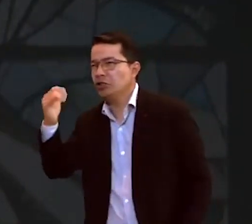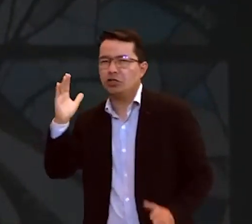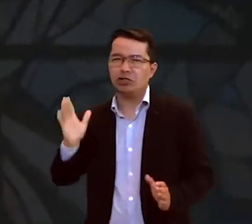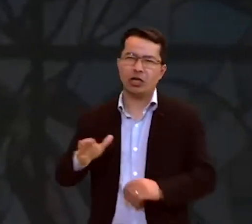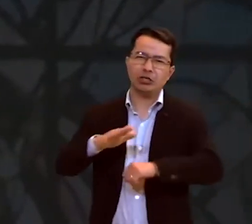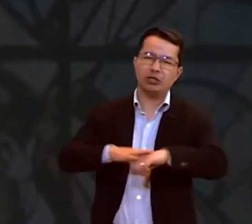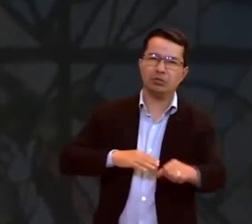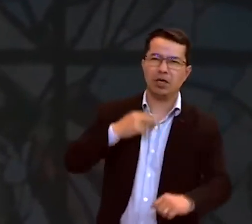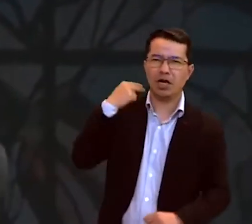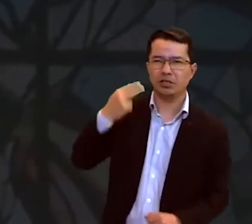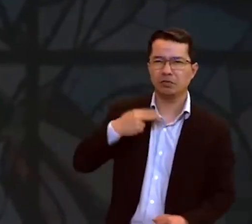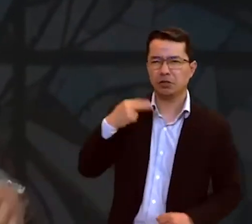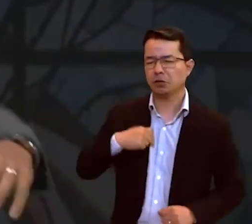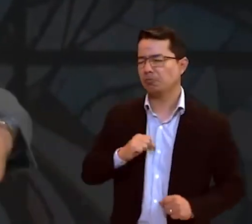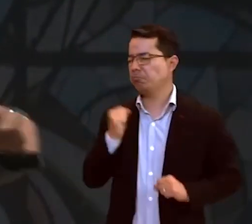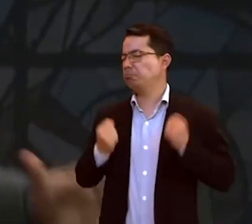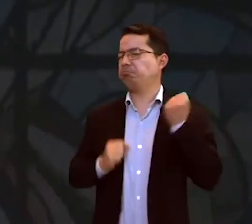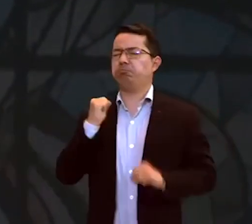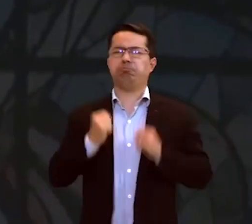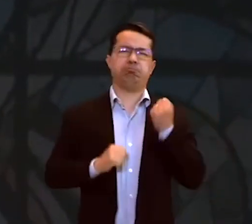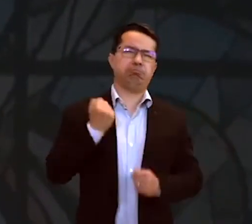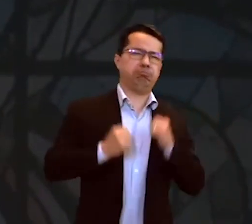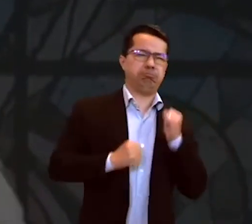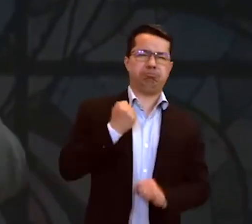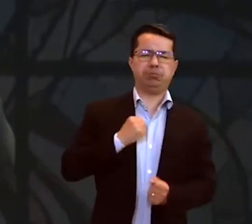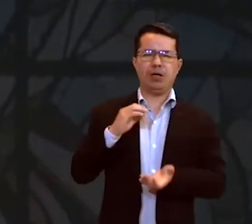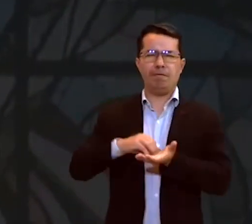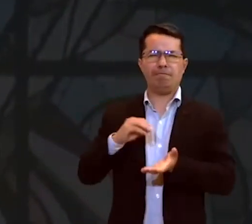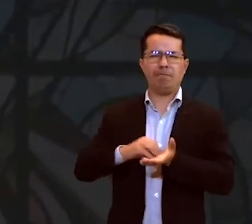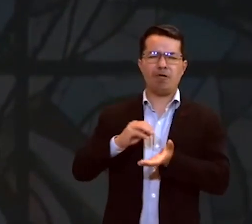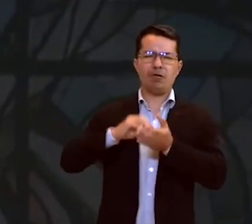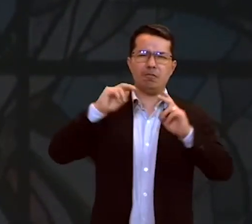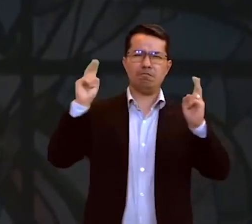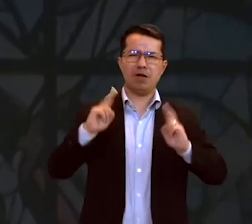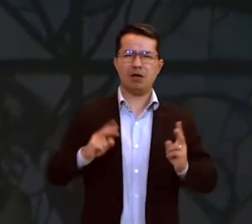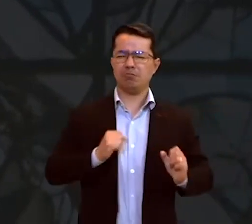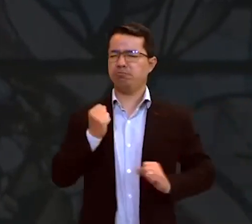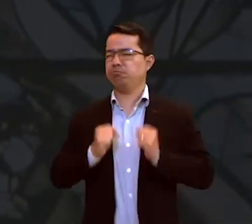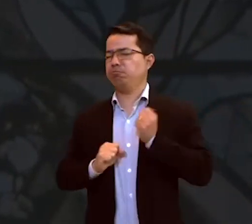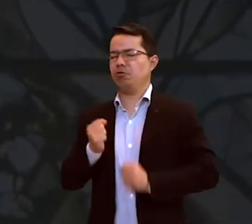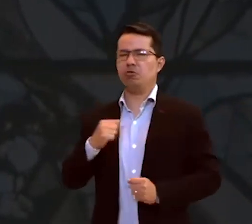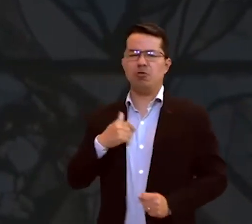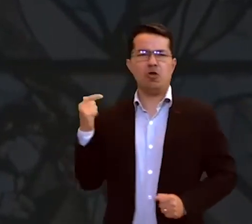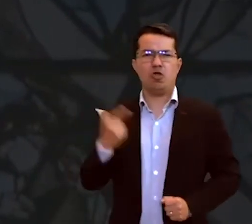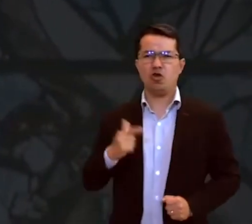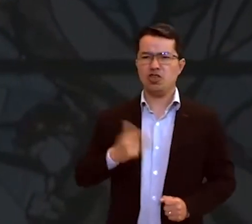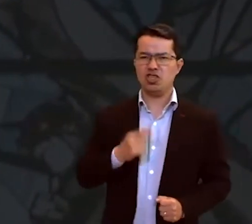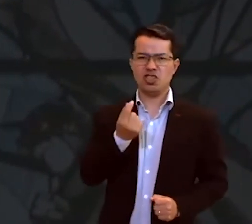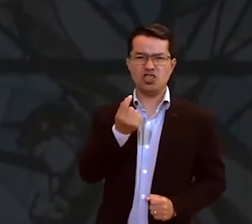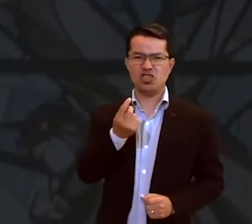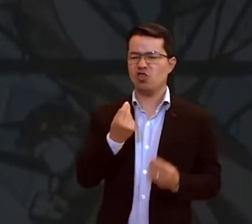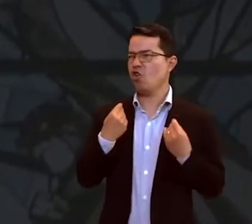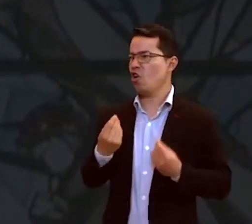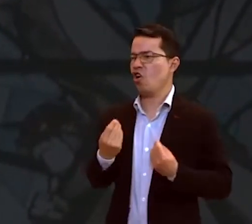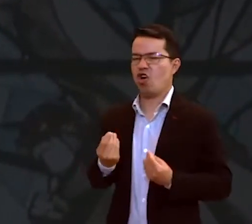fazendo um escarcel, eu falei, Deus do céu, e aquilo tirou minha paz. Eu falei, mas eu não posso gastar esse dinheiro, meu Deus. Aí de